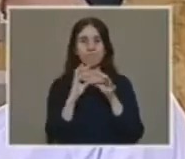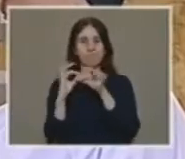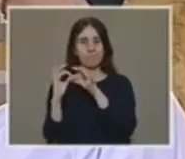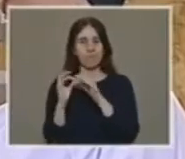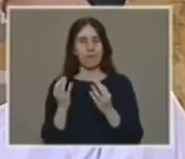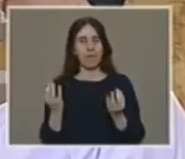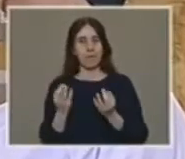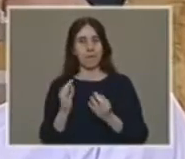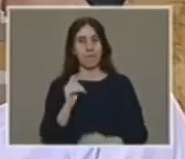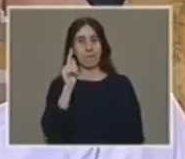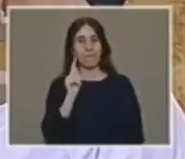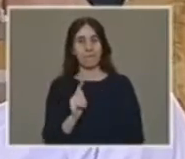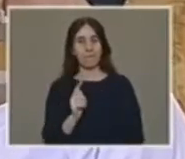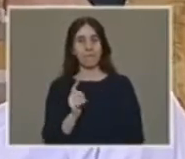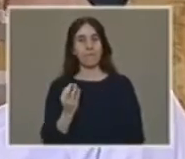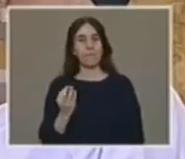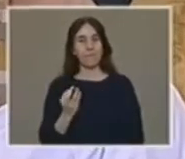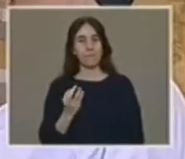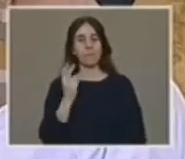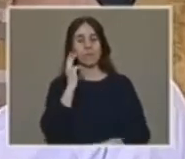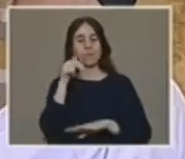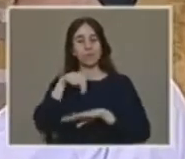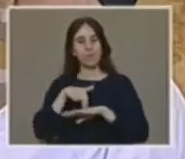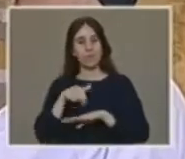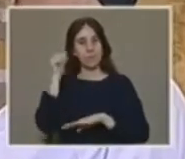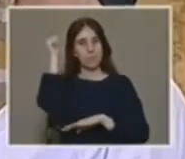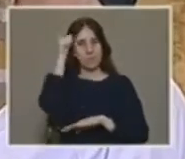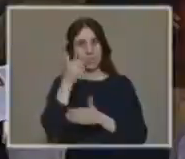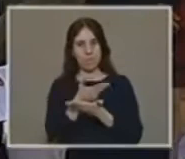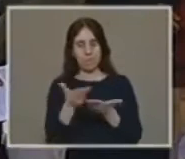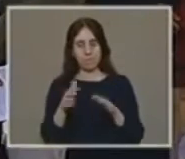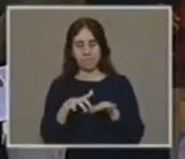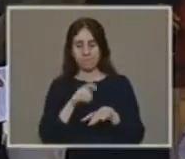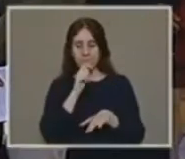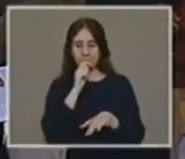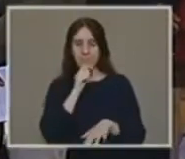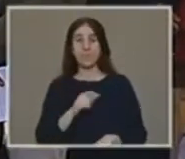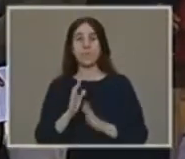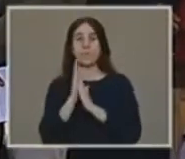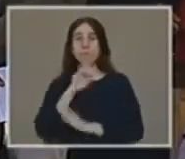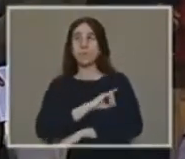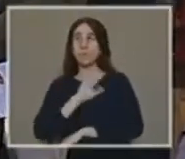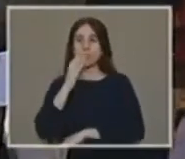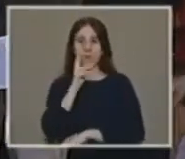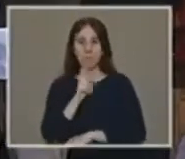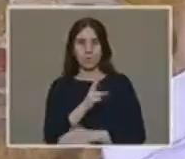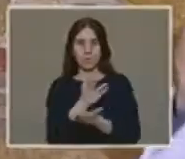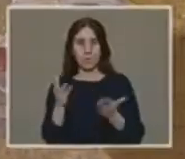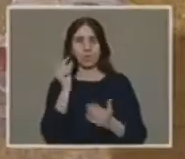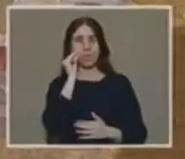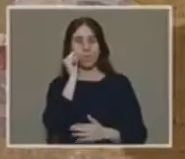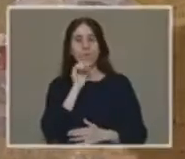qual, pela fé, já ressuscitastes no batismo. Amém. Abençoe-vos Deus Todo-Poderoso,